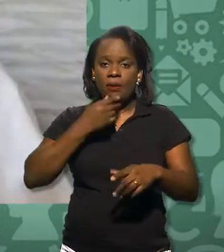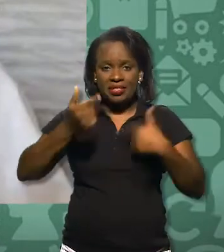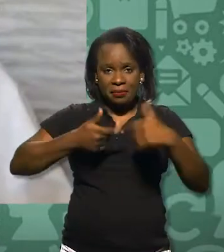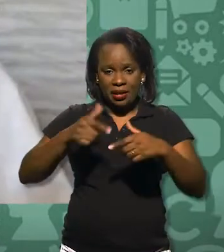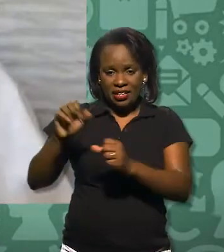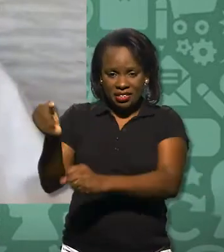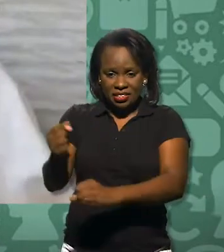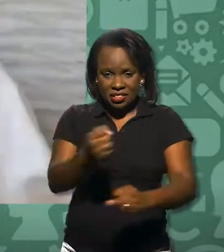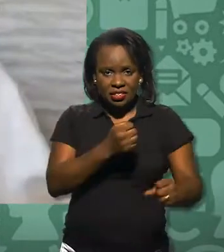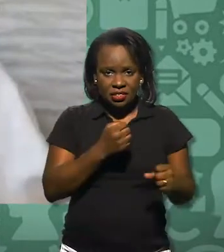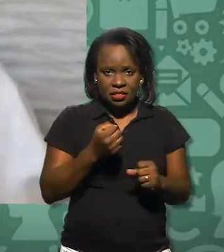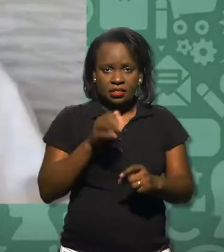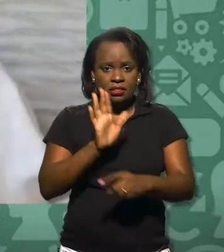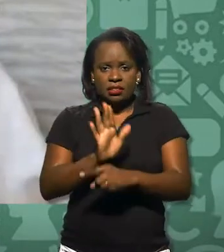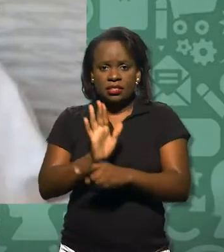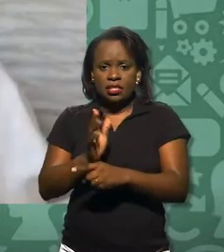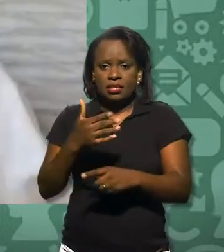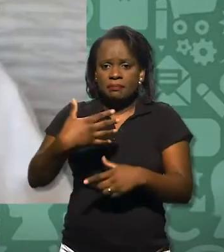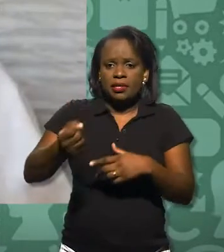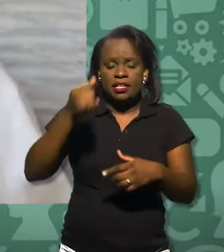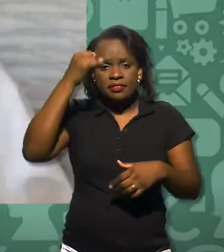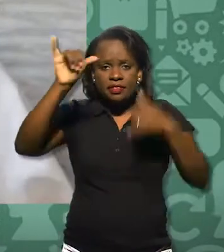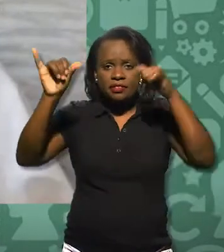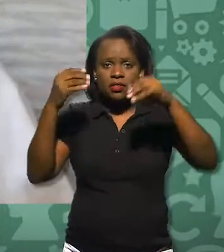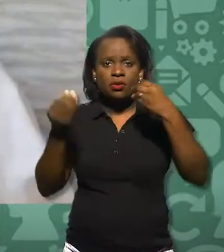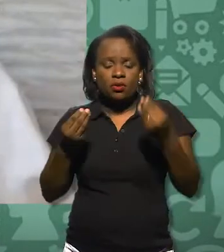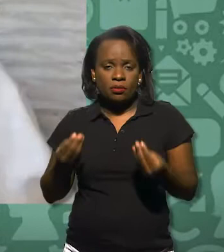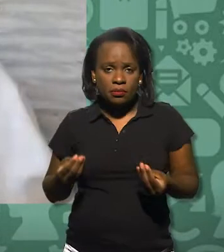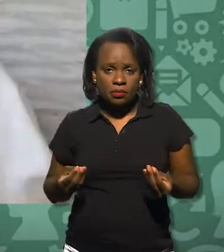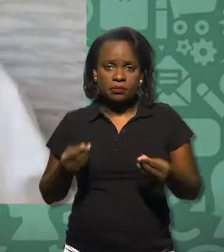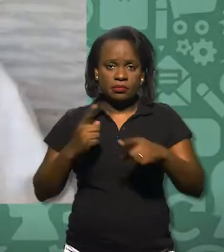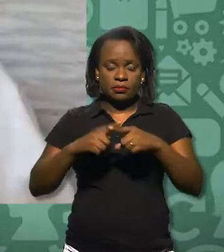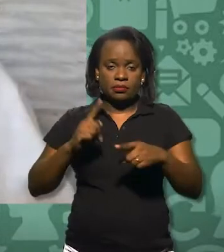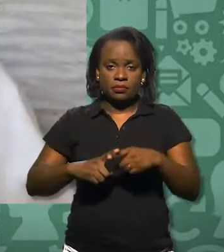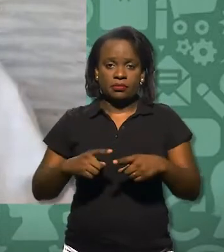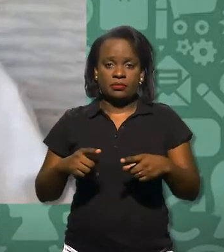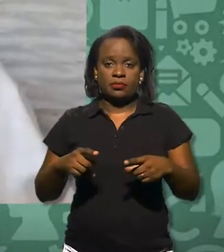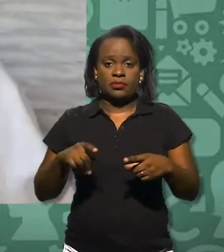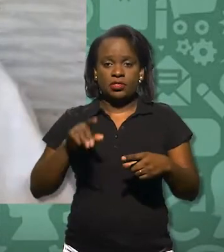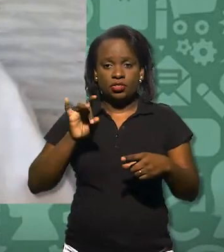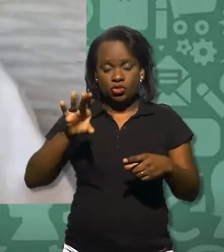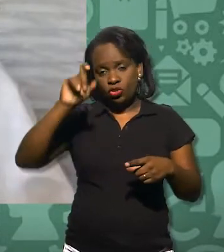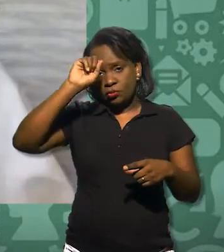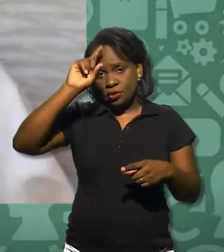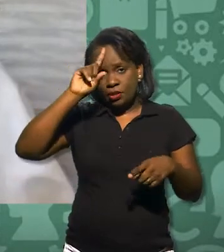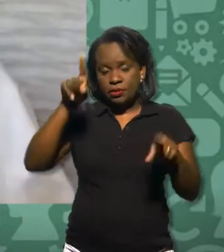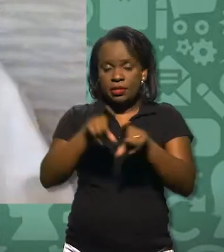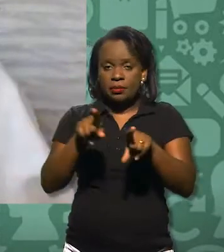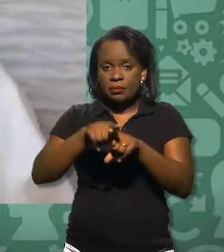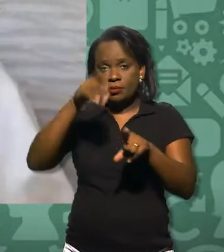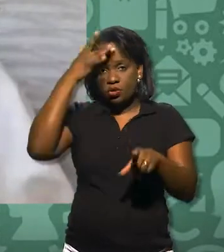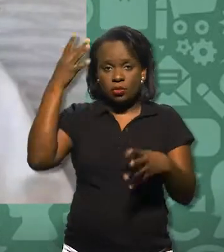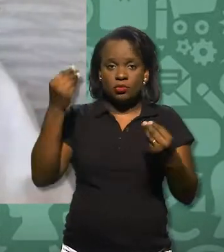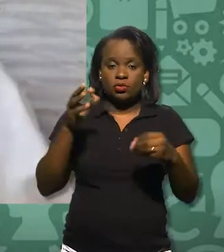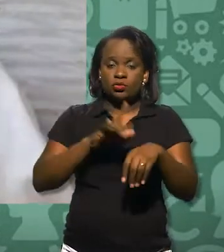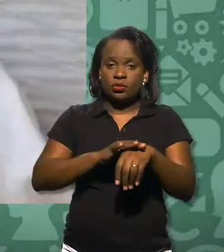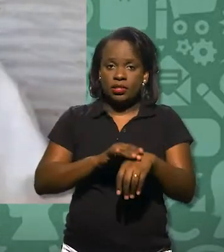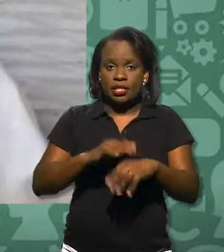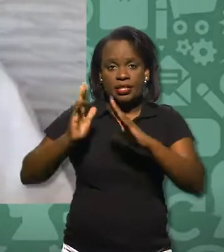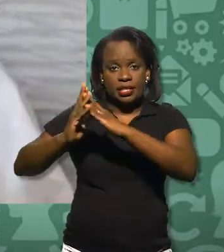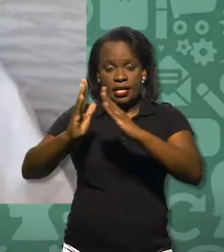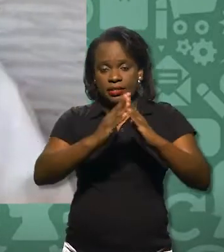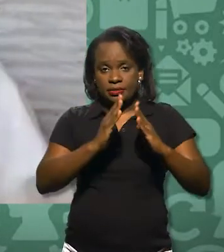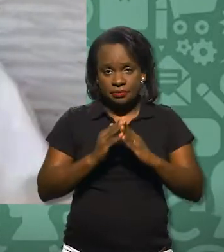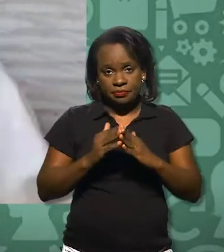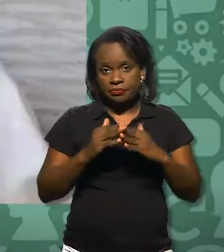dos garis diante de toda essa realidade que a gente está vivendo, porque não só os hospitais, mas tem muitas pessoas